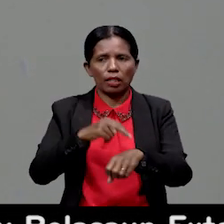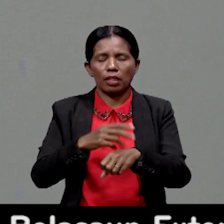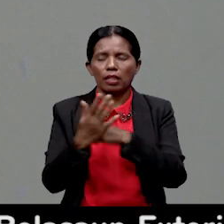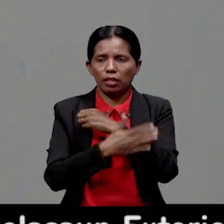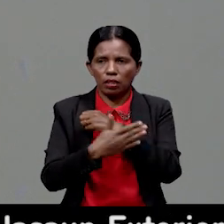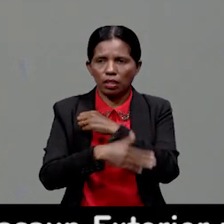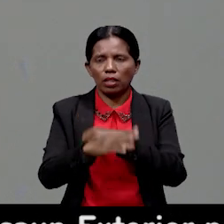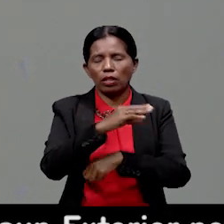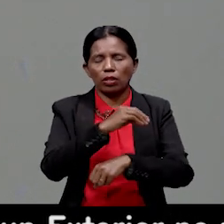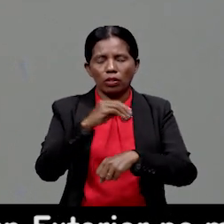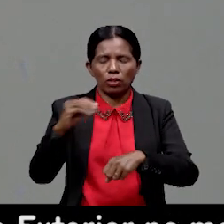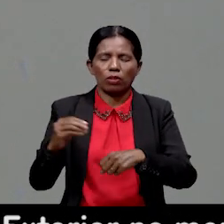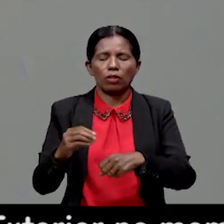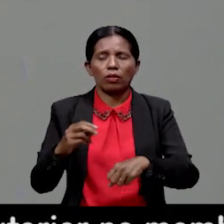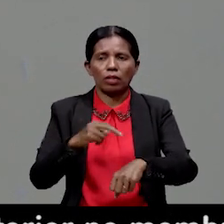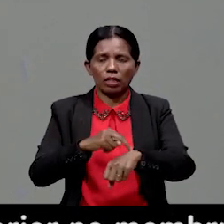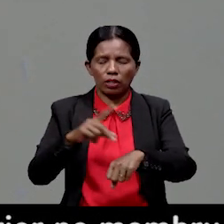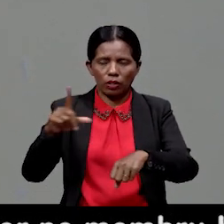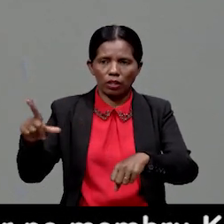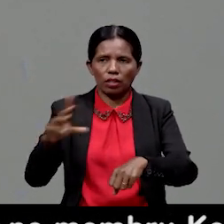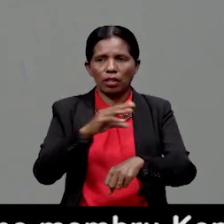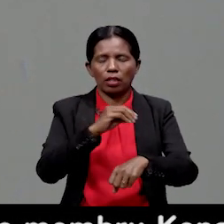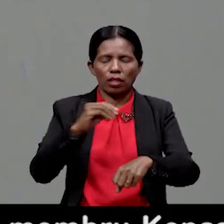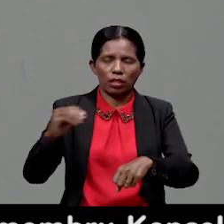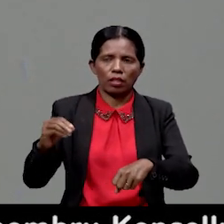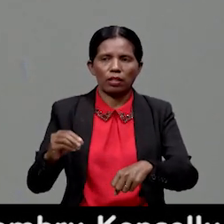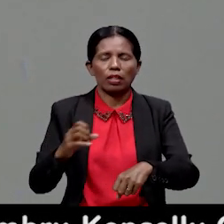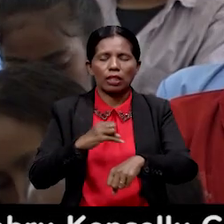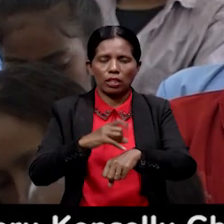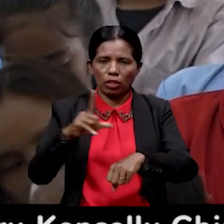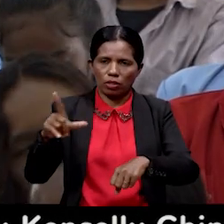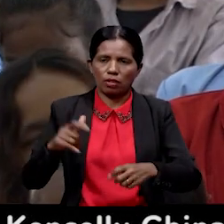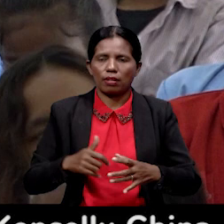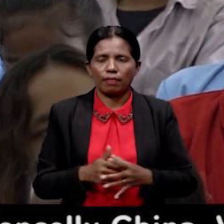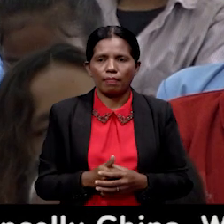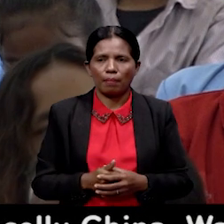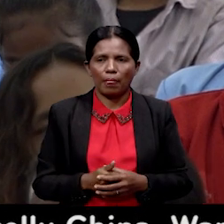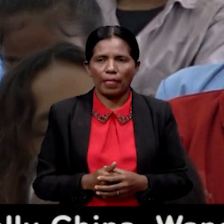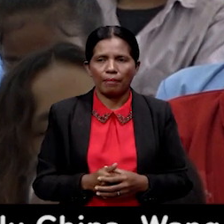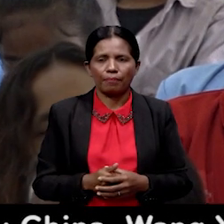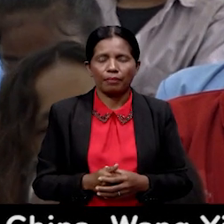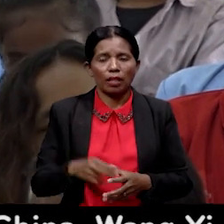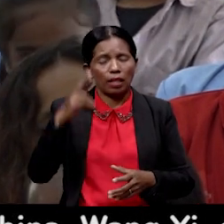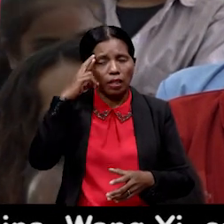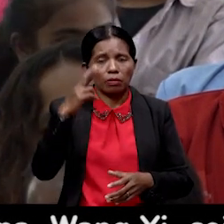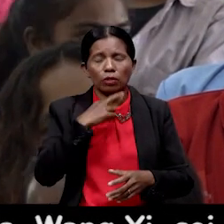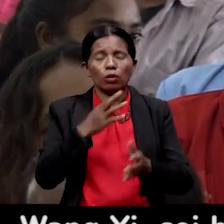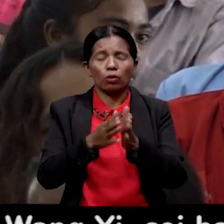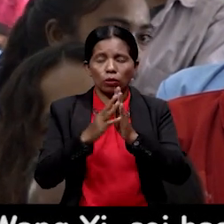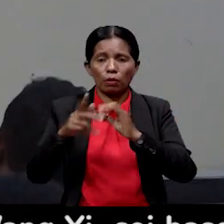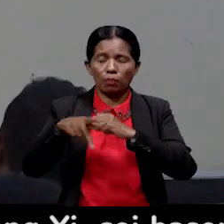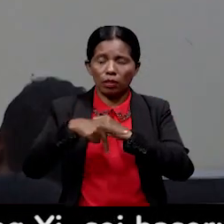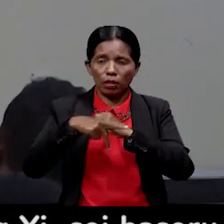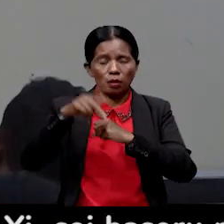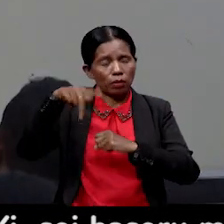relação externa e nível regional, no global e internacional. Ramos Horta Moshusu ba partido político nebe